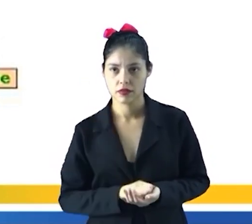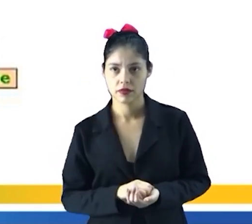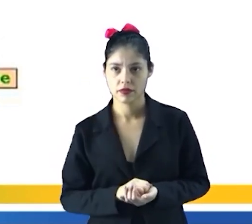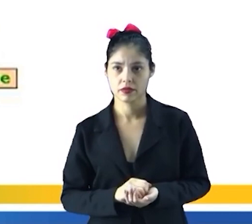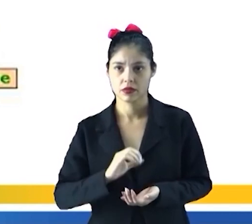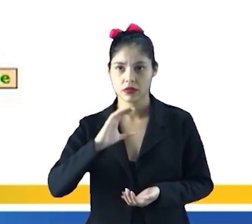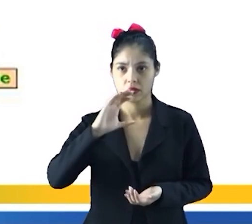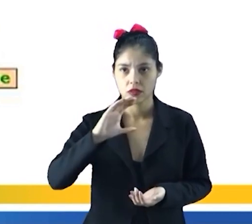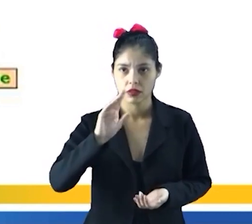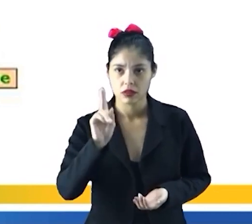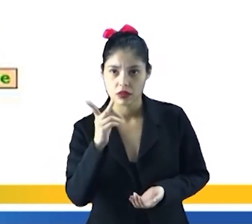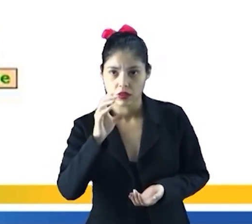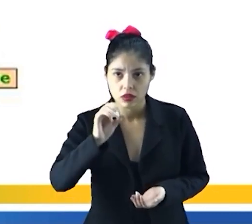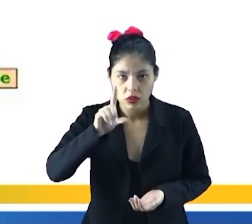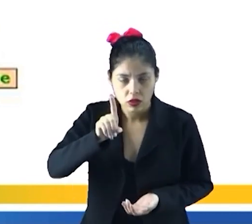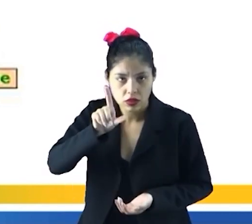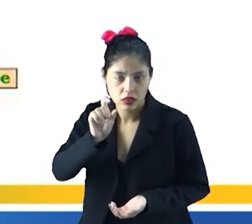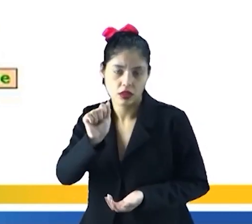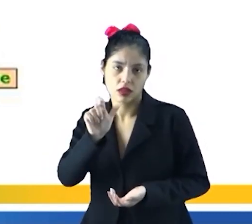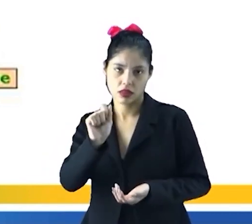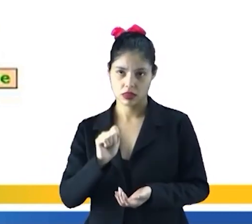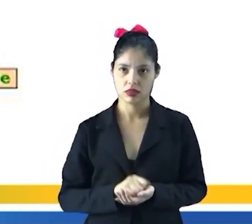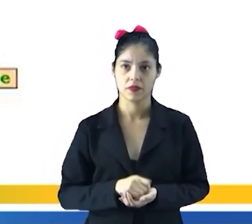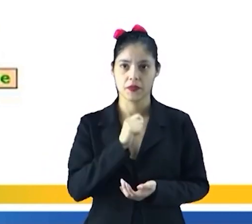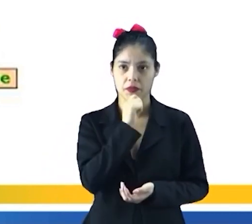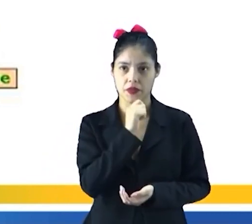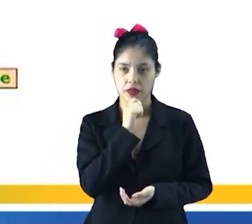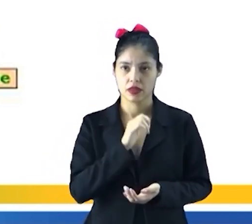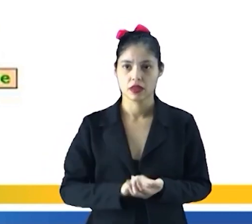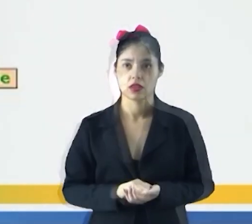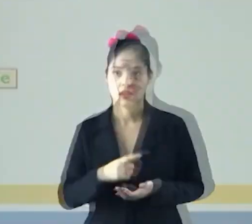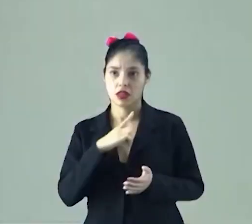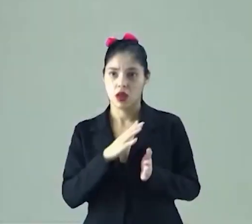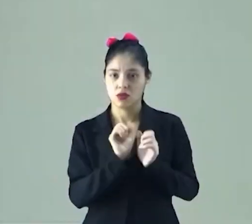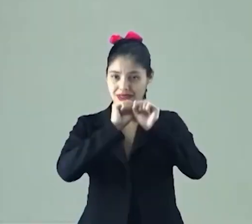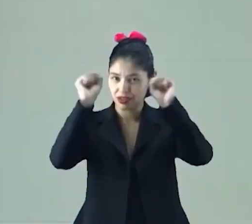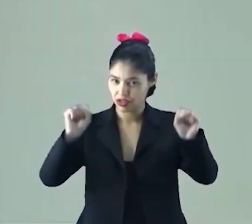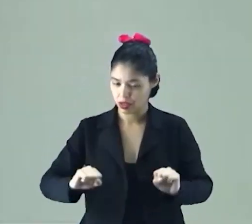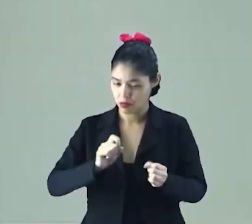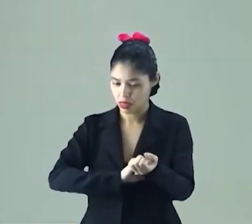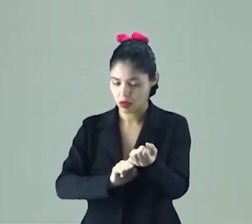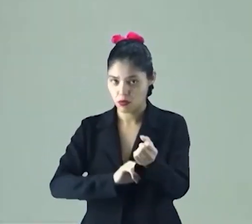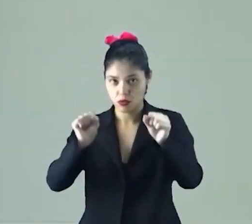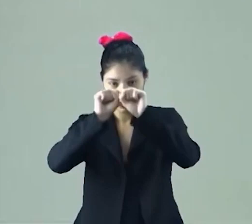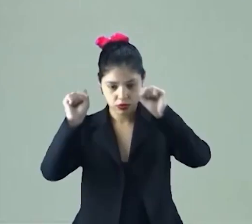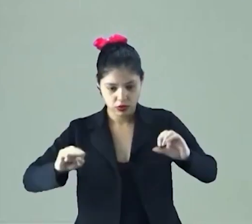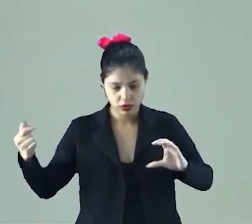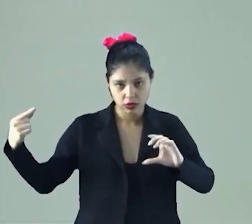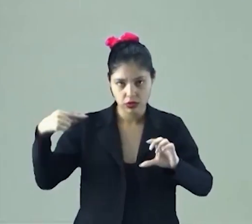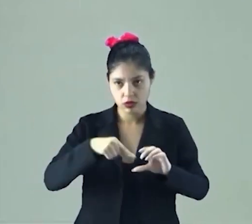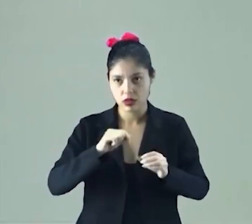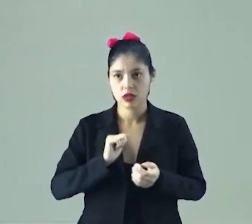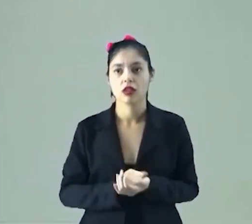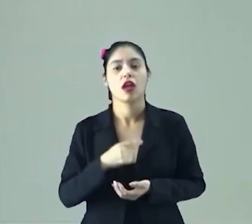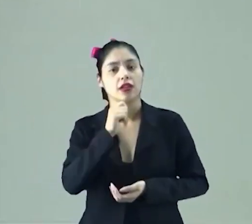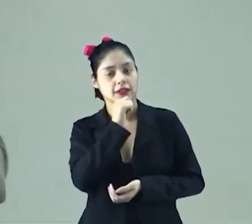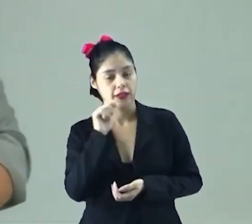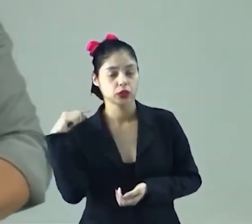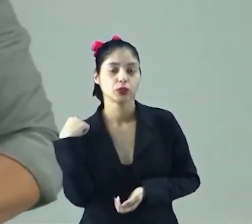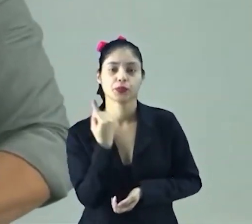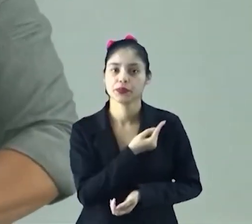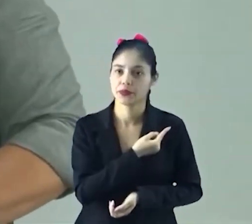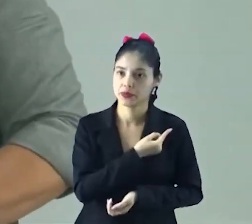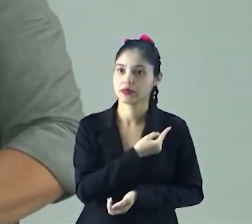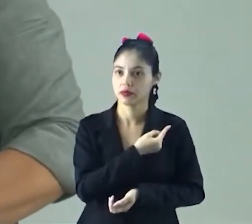C, cordata, que tem uma notocorda, né? A gente vai ter um sistema nervoso central, e no nosso caso, que a